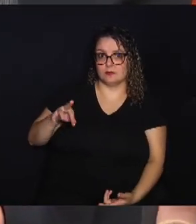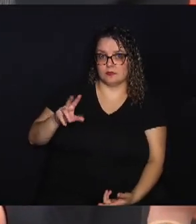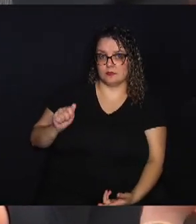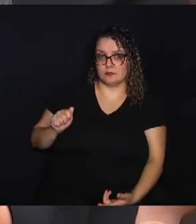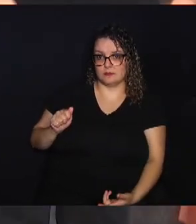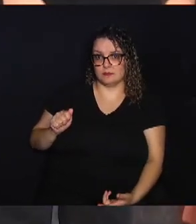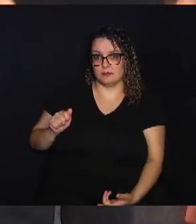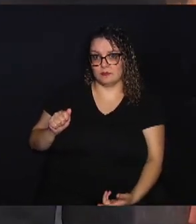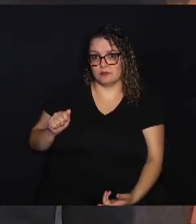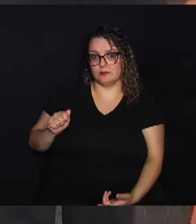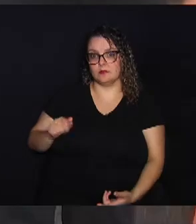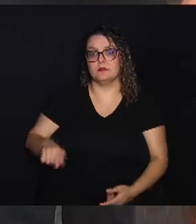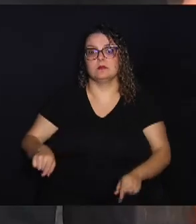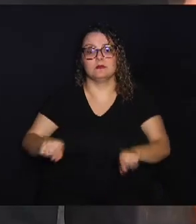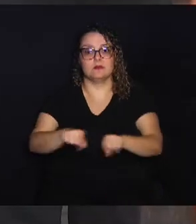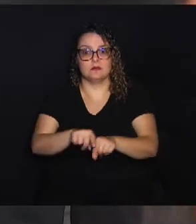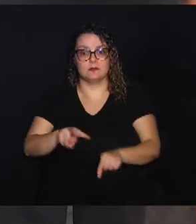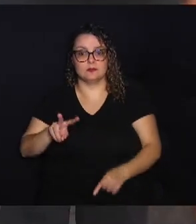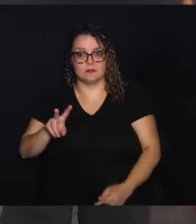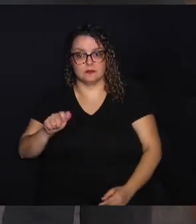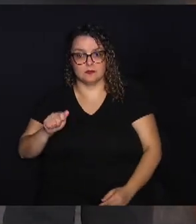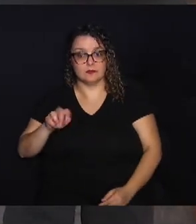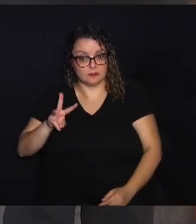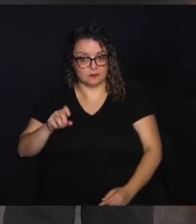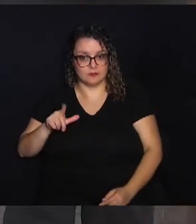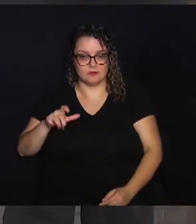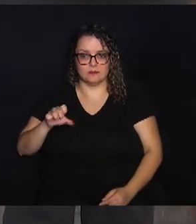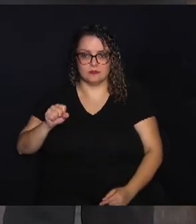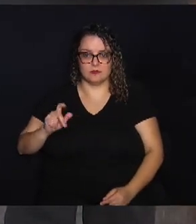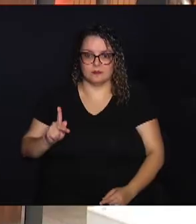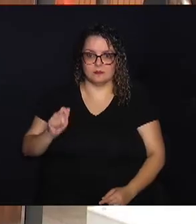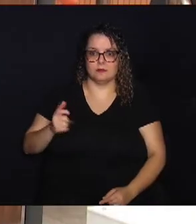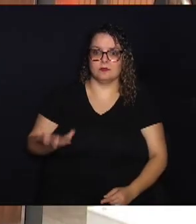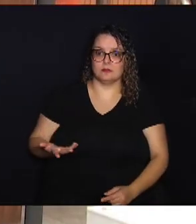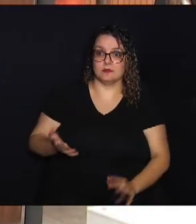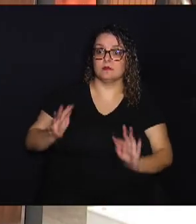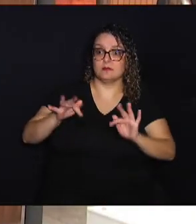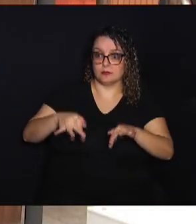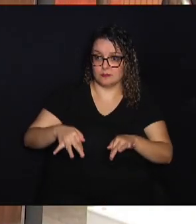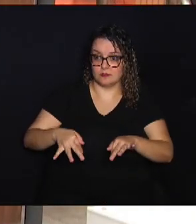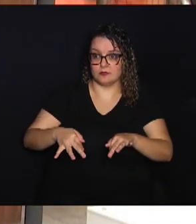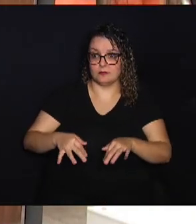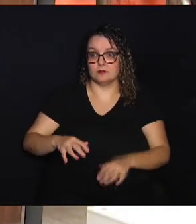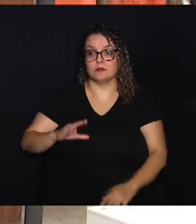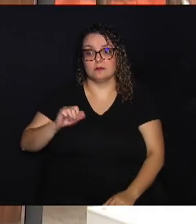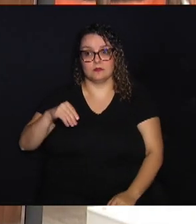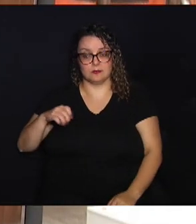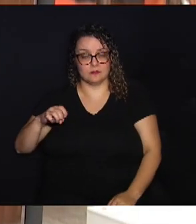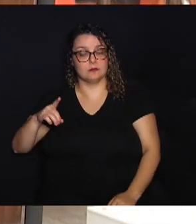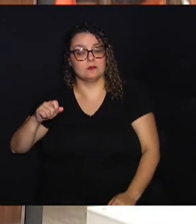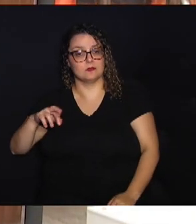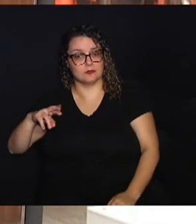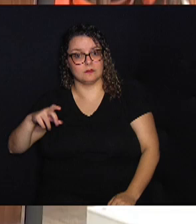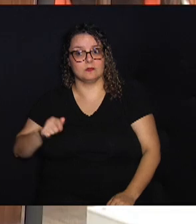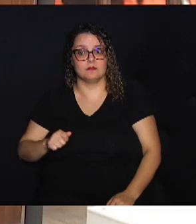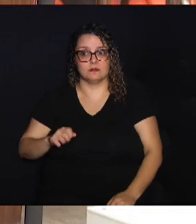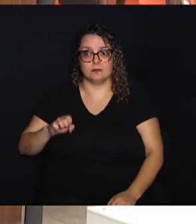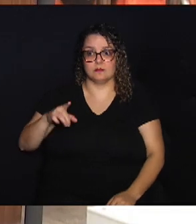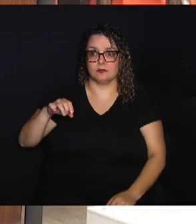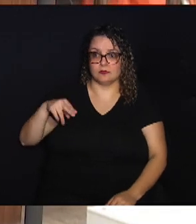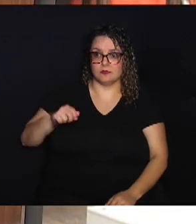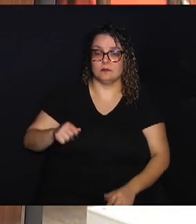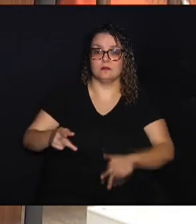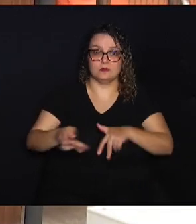Barbosa Mendonça e Valesca Miguel Batista. No final do encontro, a comendadora Edna Lourenço fez suas